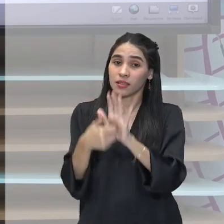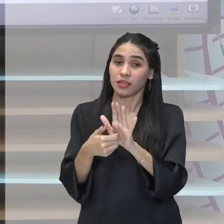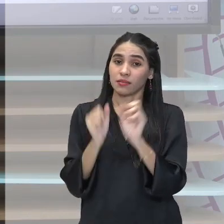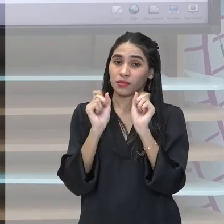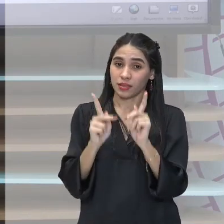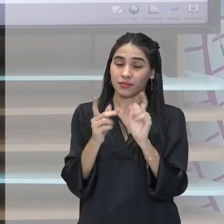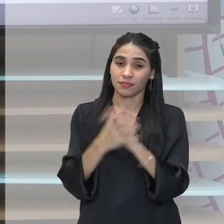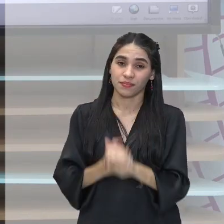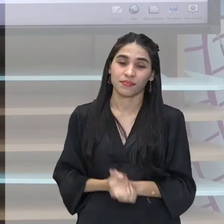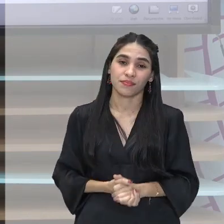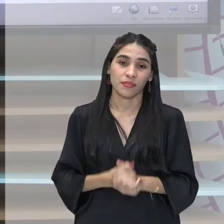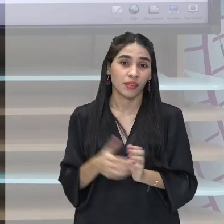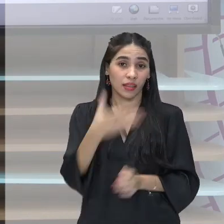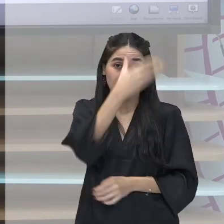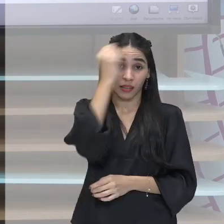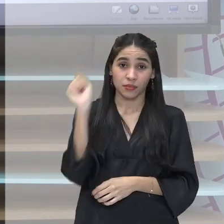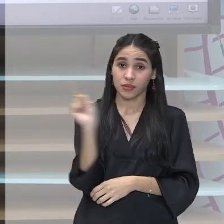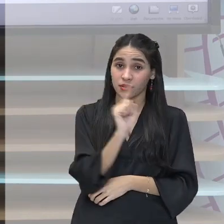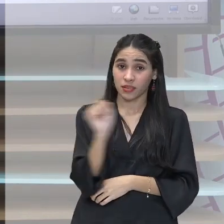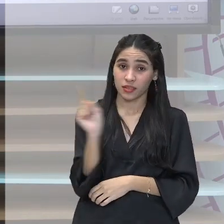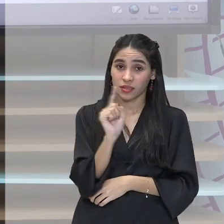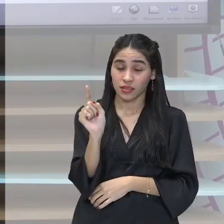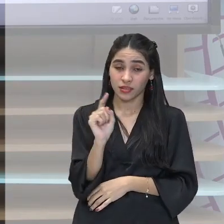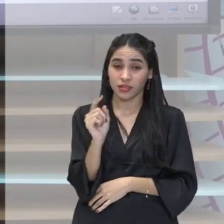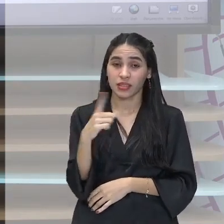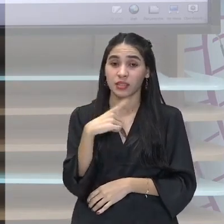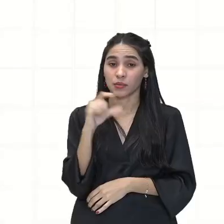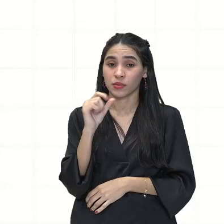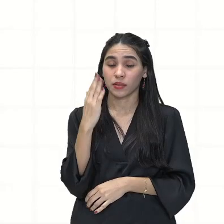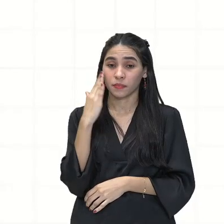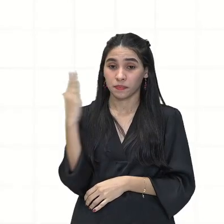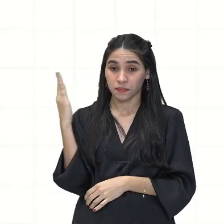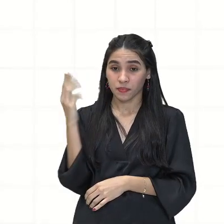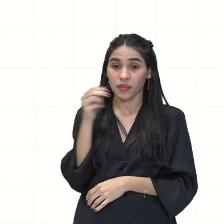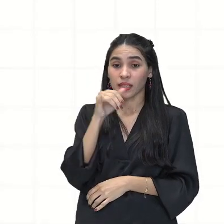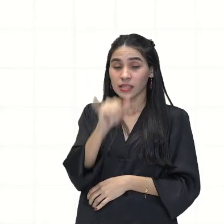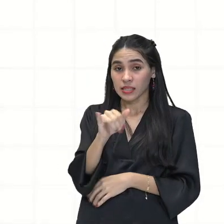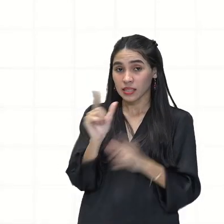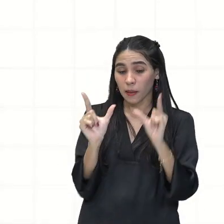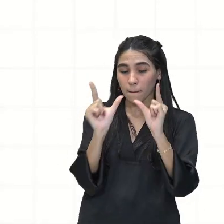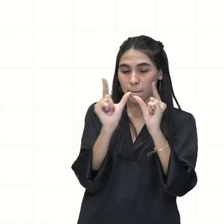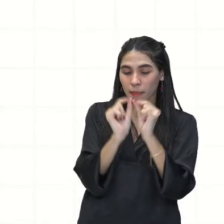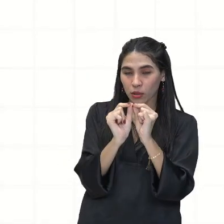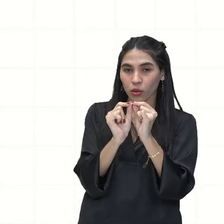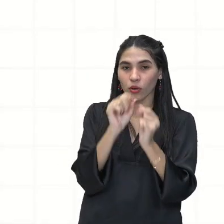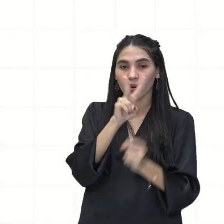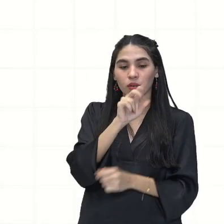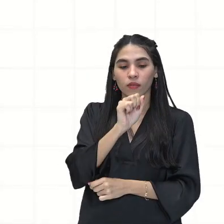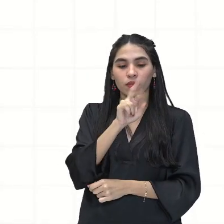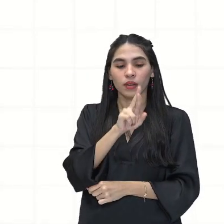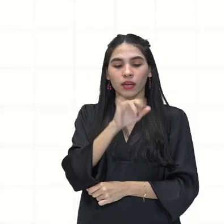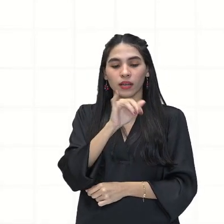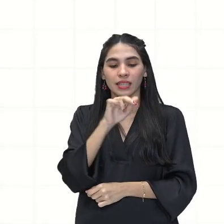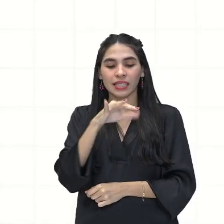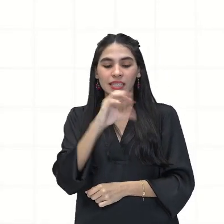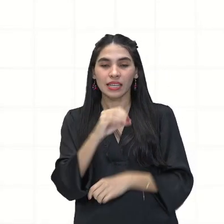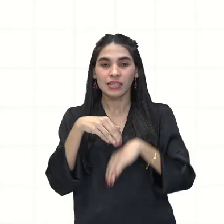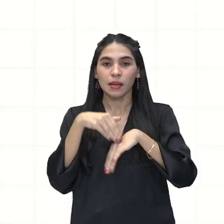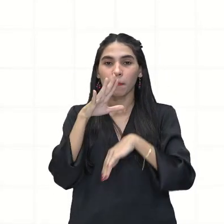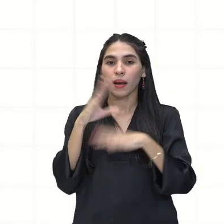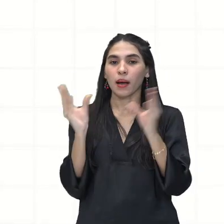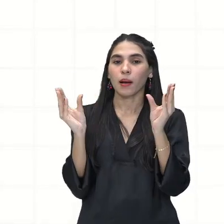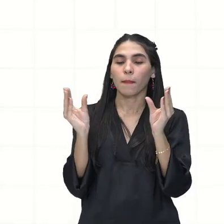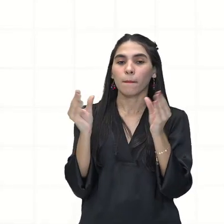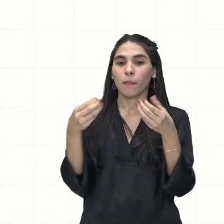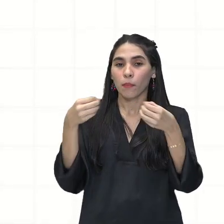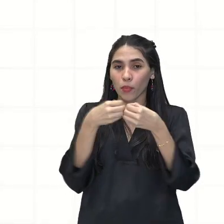beleza? Então não esqueça disso, olha, o que nós temos aqui? Quanto menor é a variância, mais próximos os valores estão da média